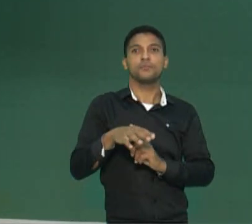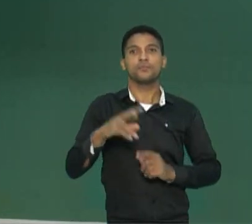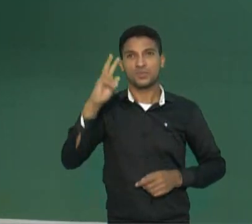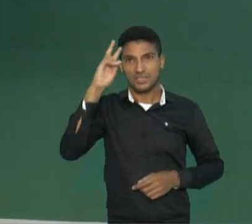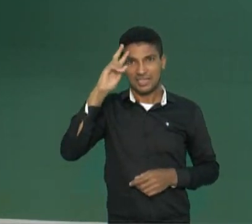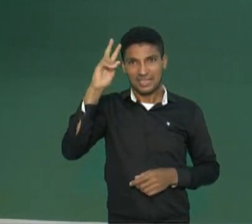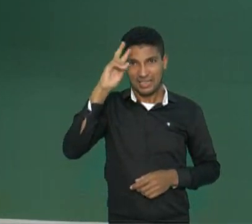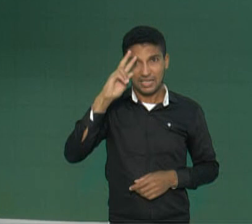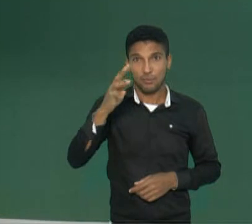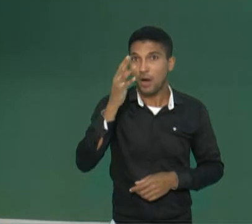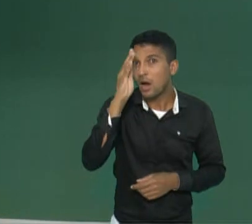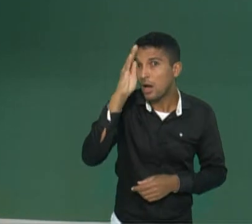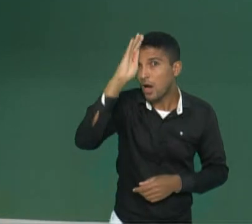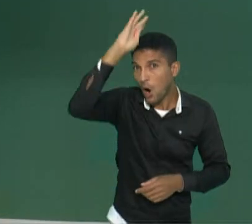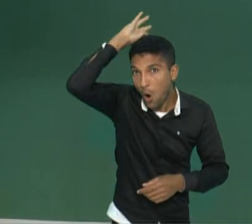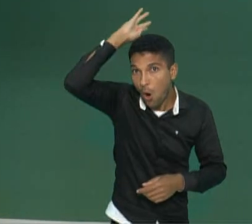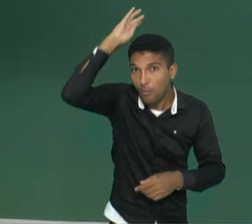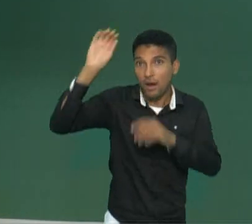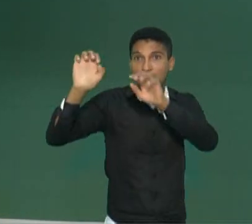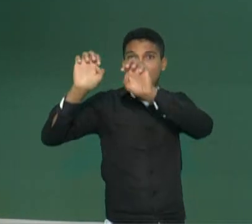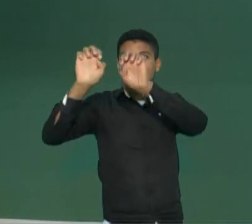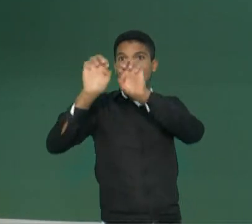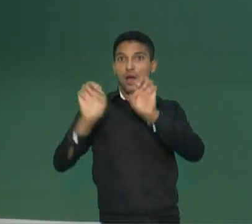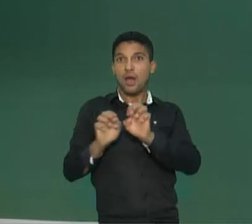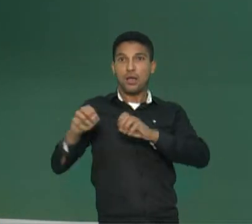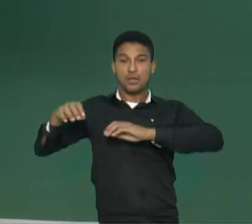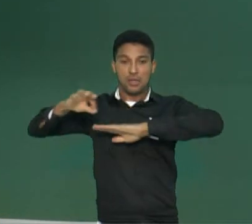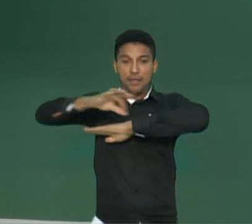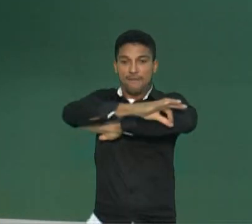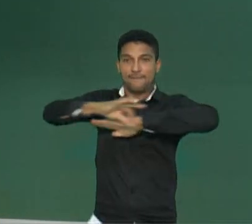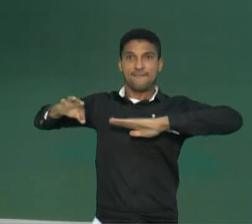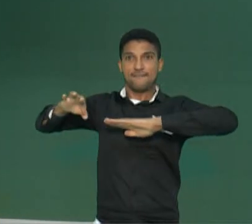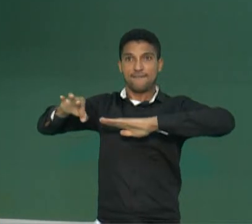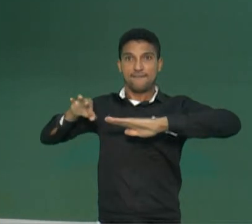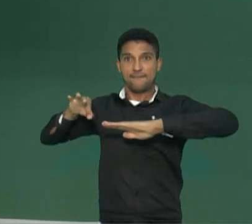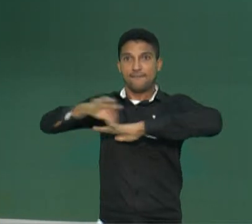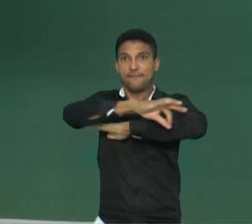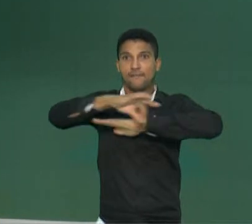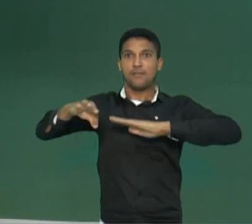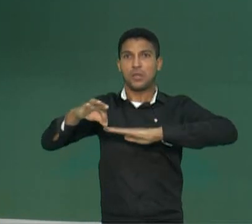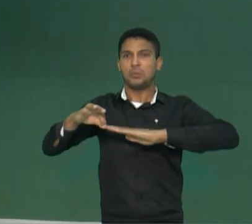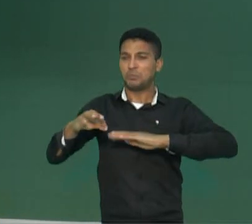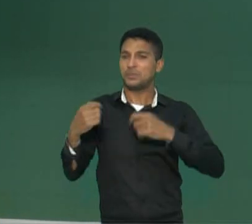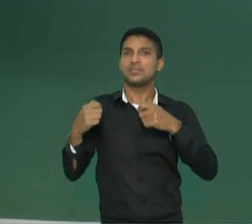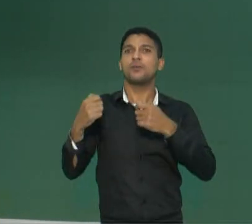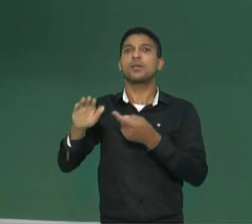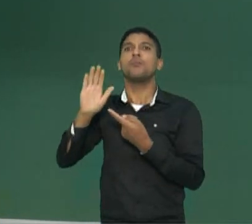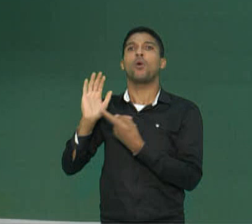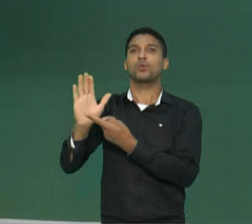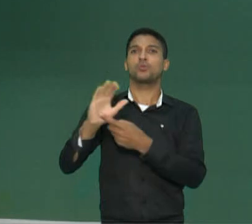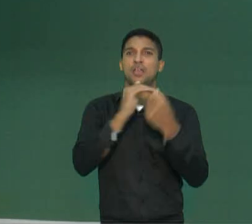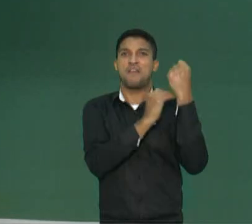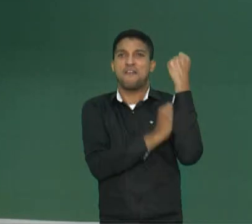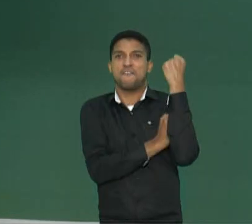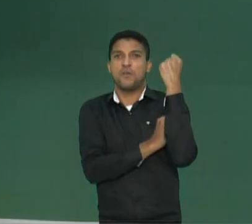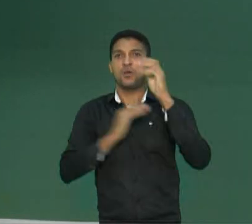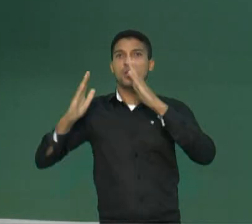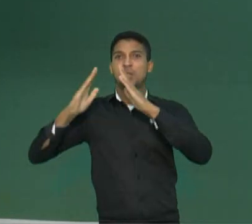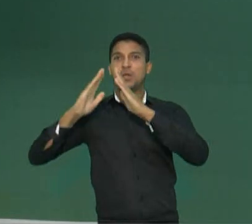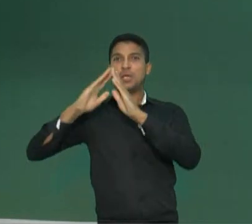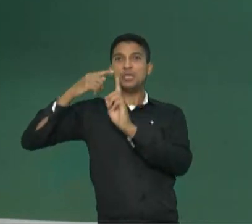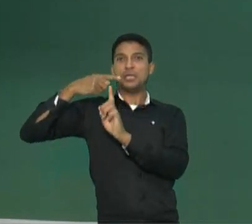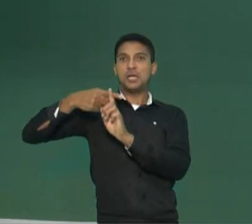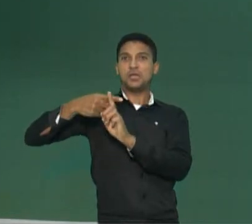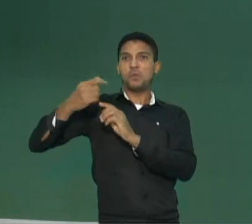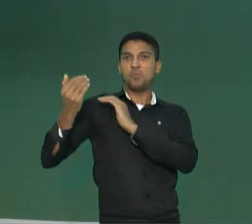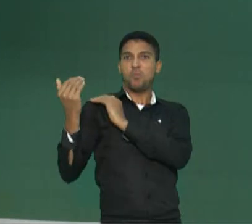Roma Antiga, lá na arquitetura românica, a gente falava que tinha que parecer fortalezas as arquiteturas, né? Porque para proteger contra